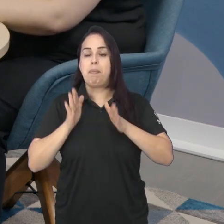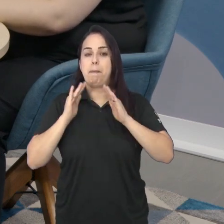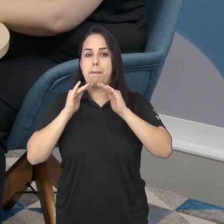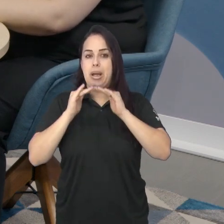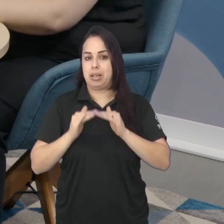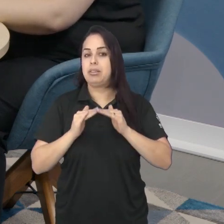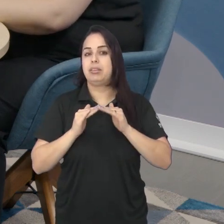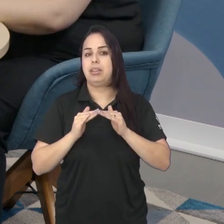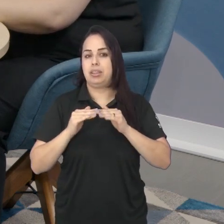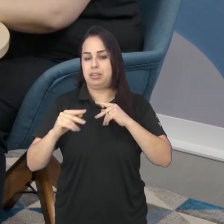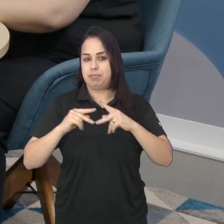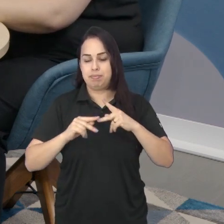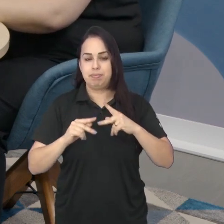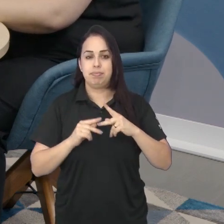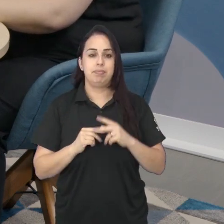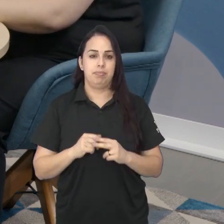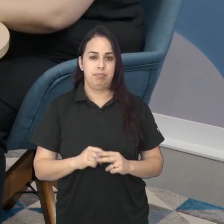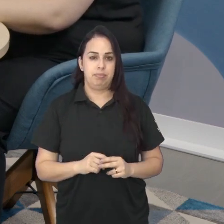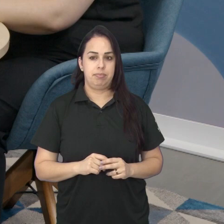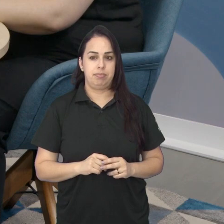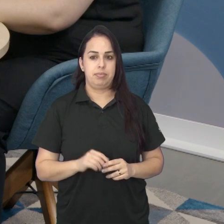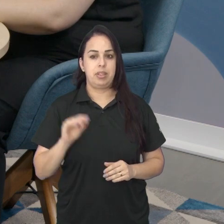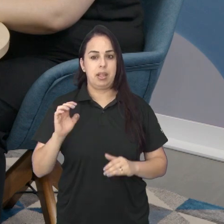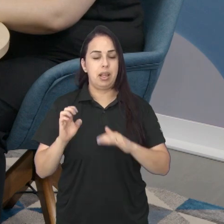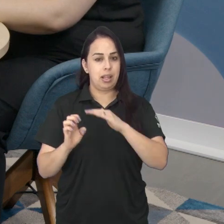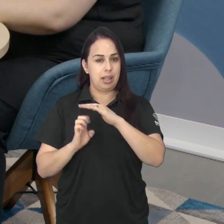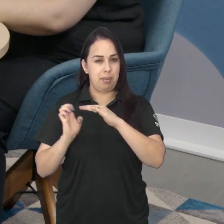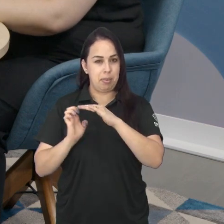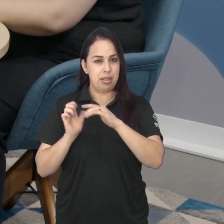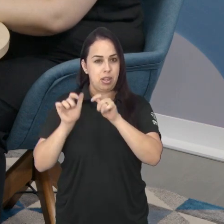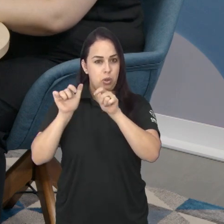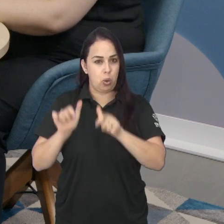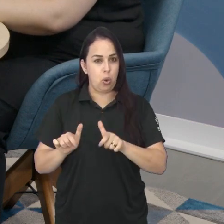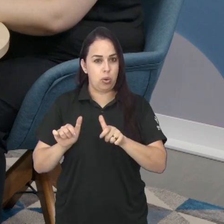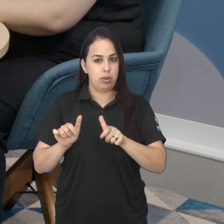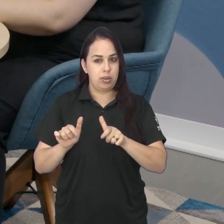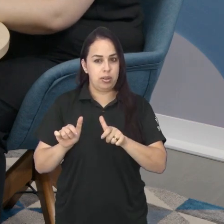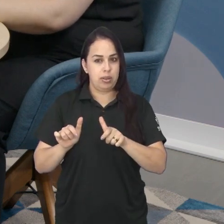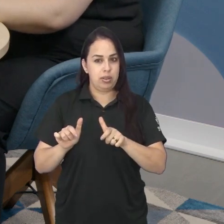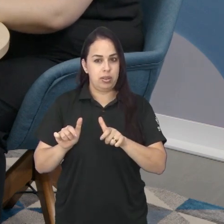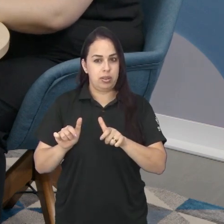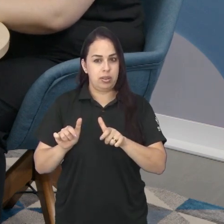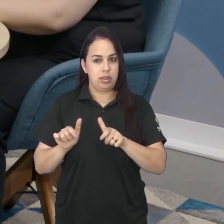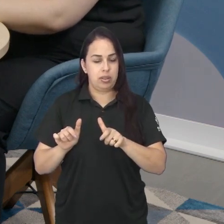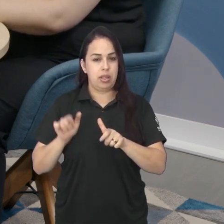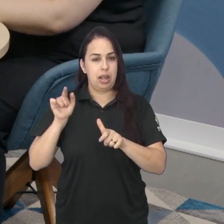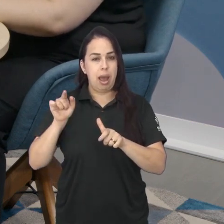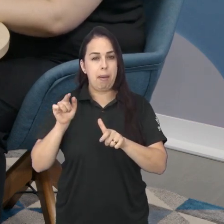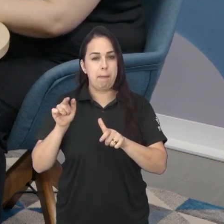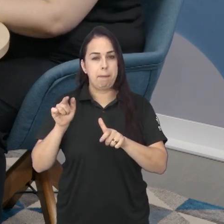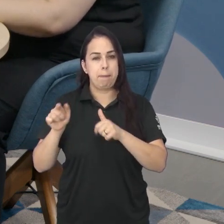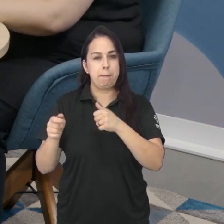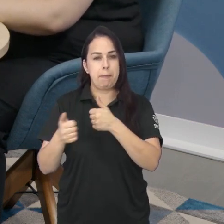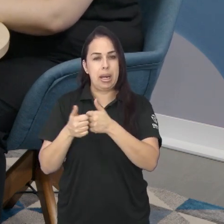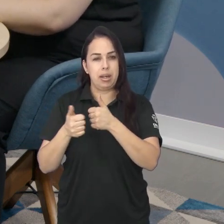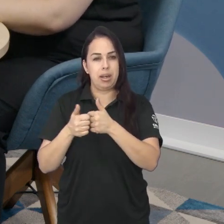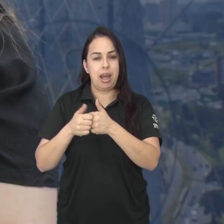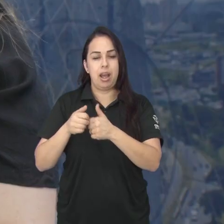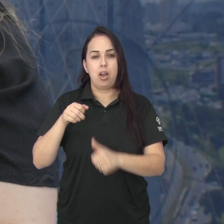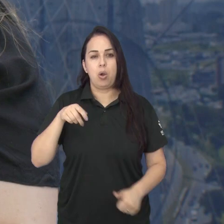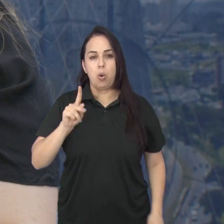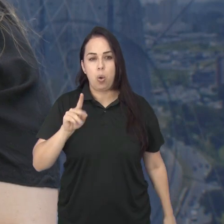São José dos Campos. A empresa está localizada ali no SEV, a antiga Kodak, né? É